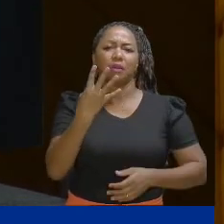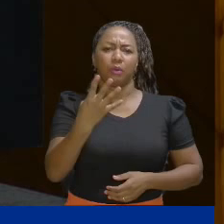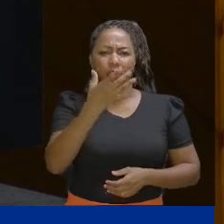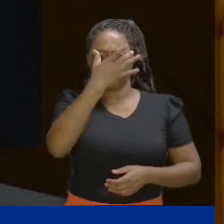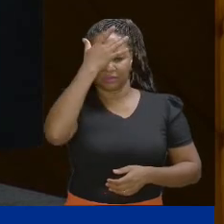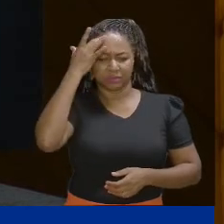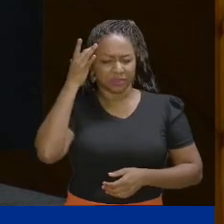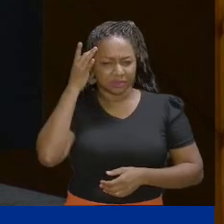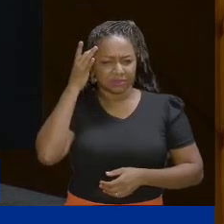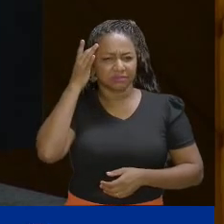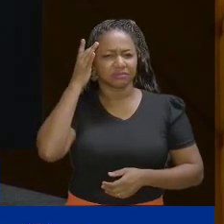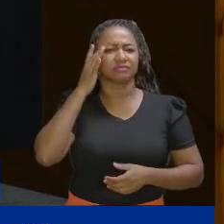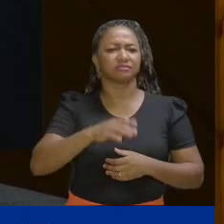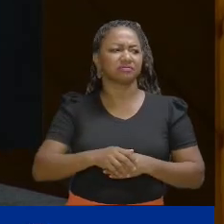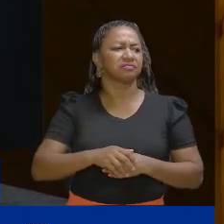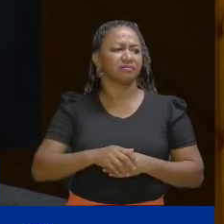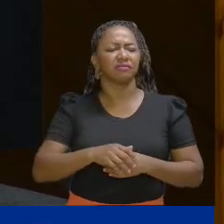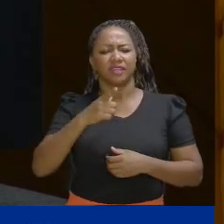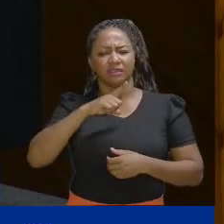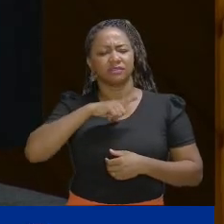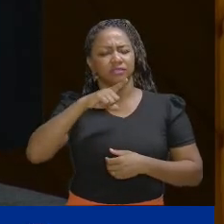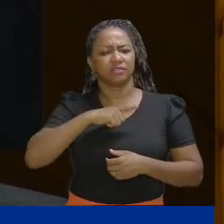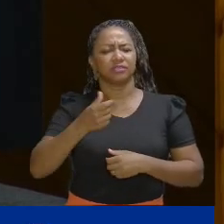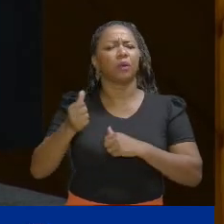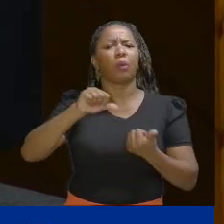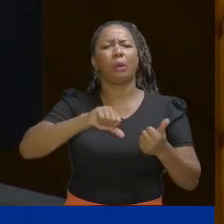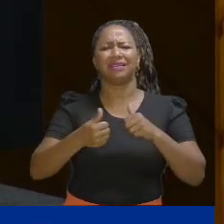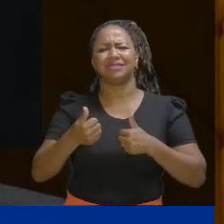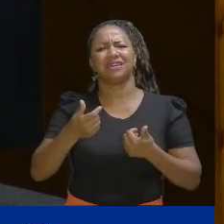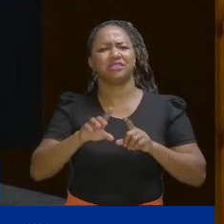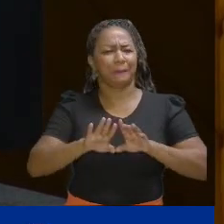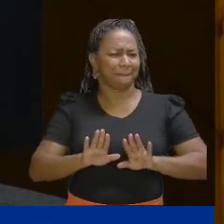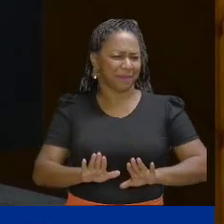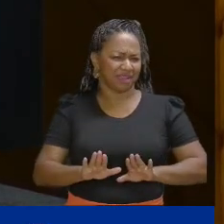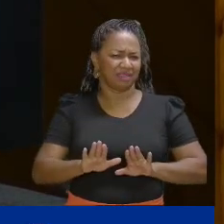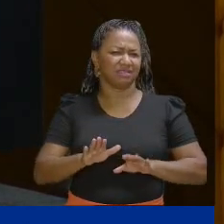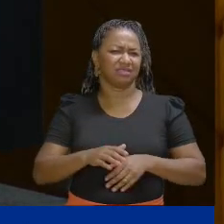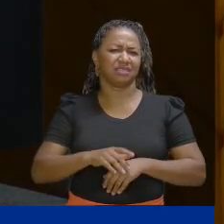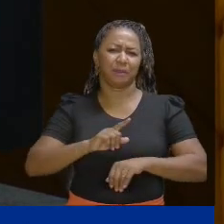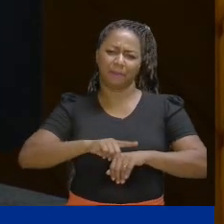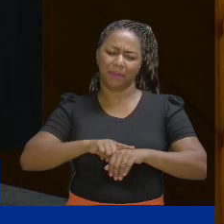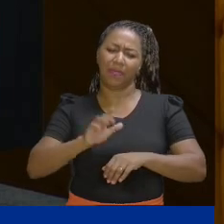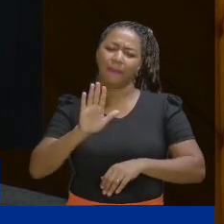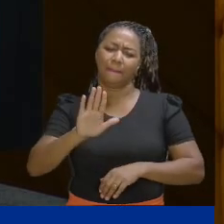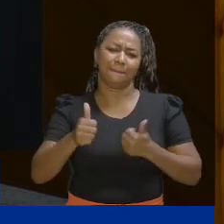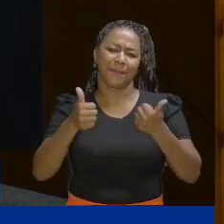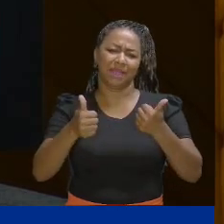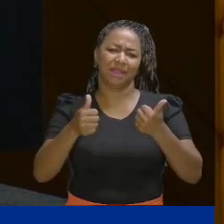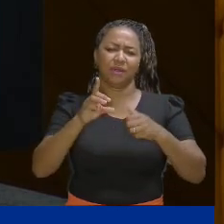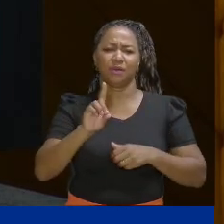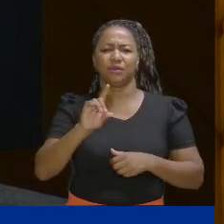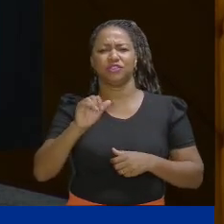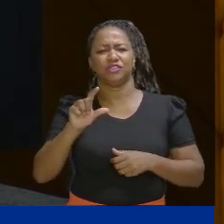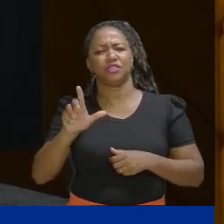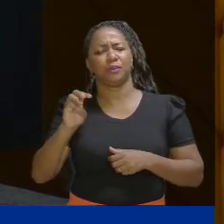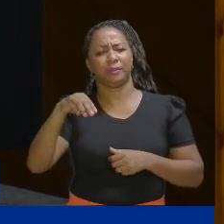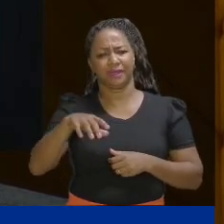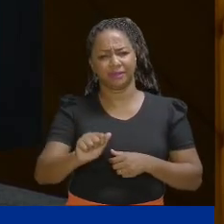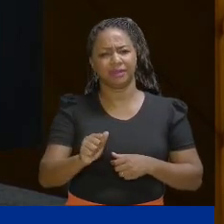pessoas que se apresentaram, todas com muitas qualidades, mas naquele momento o melhor perfil era da Dilma, e